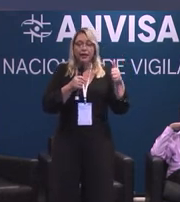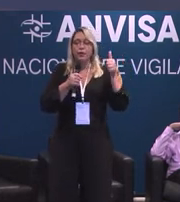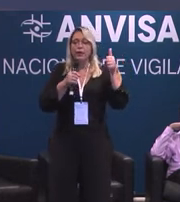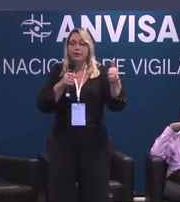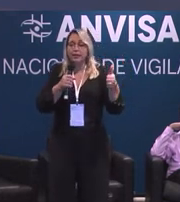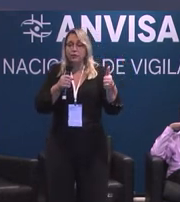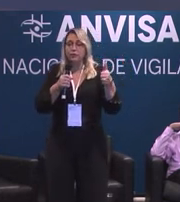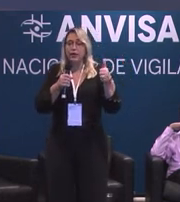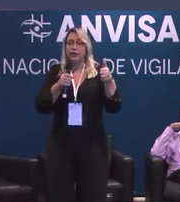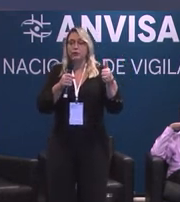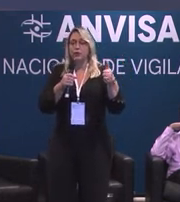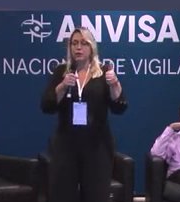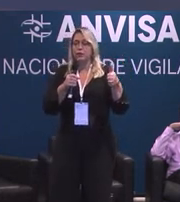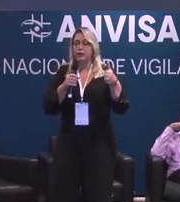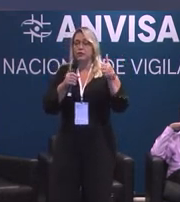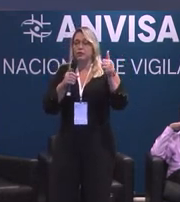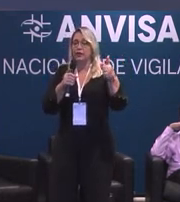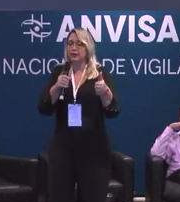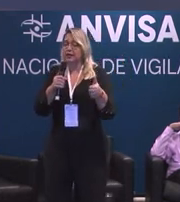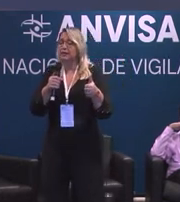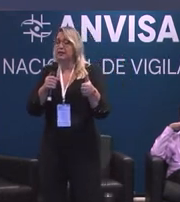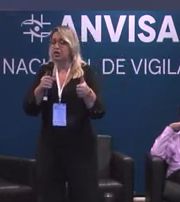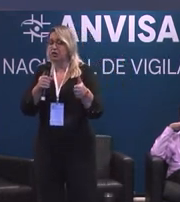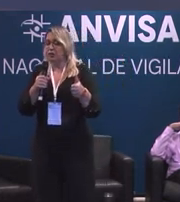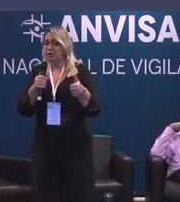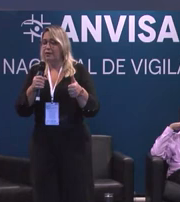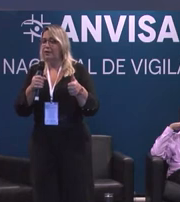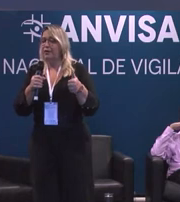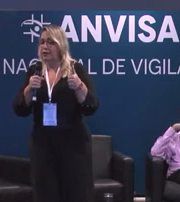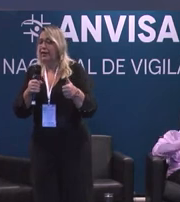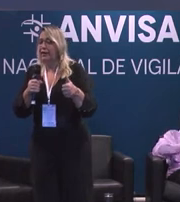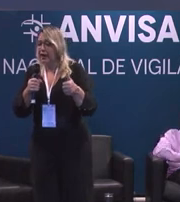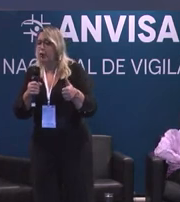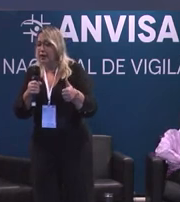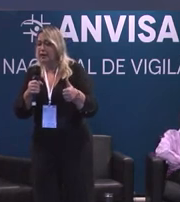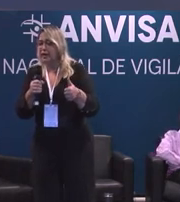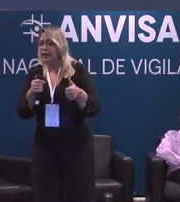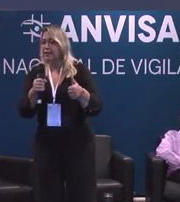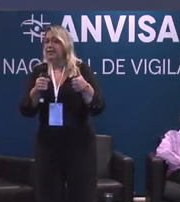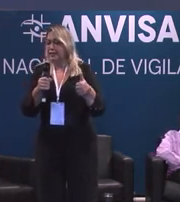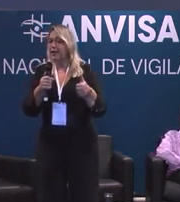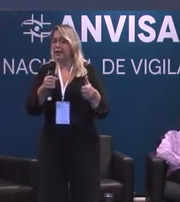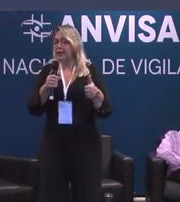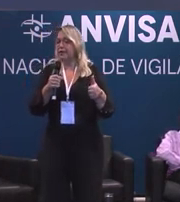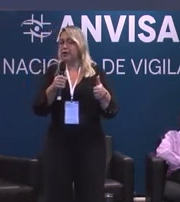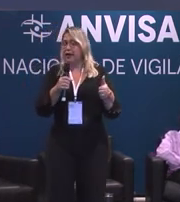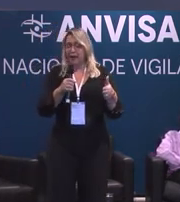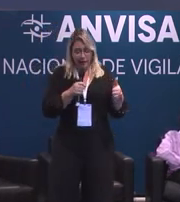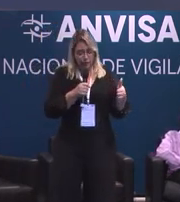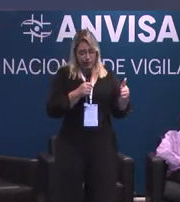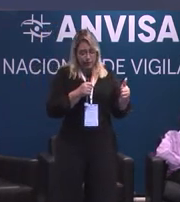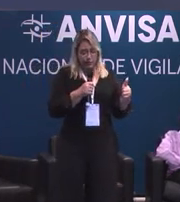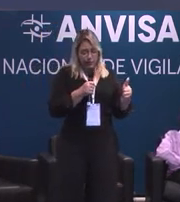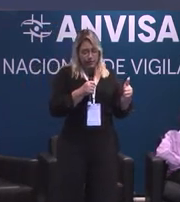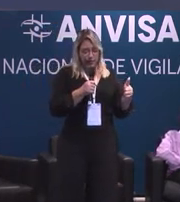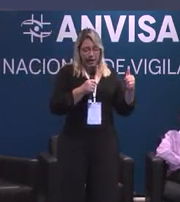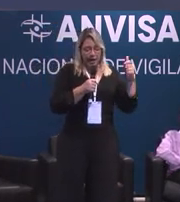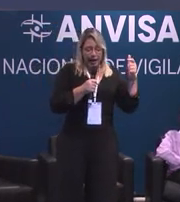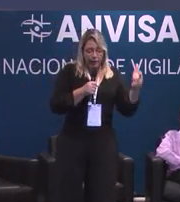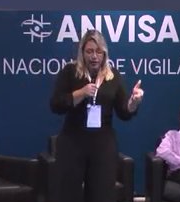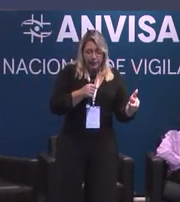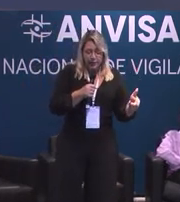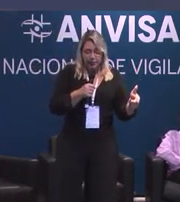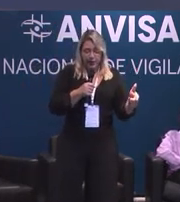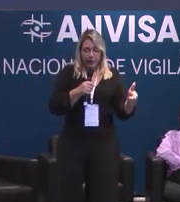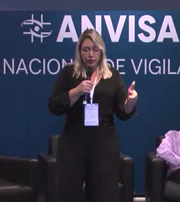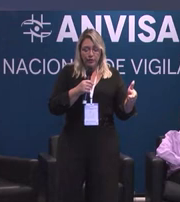quais são os recursos financeiros, onde eles estão? Então, é correr atrás, saber identificar que recursos são esses.